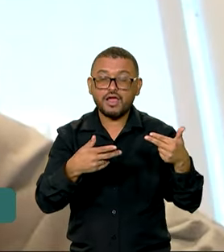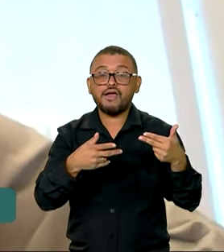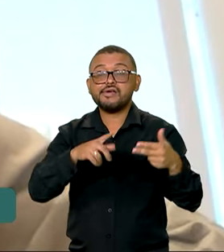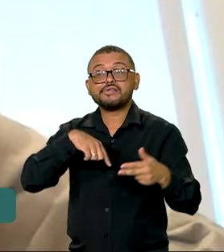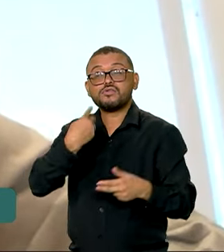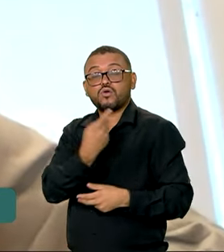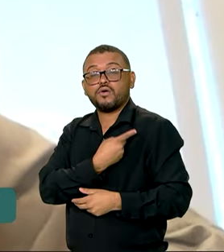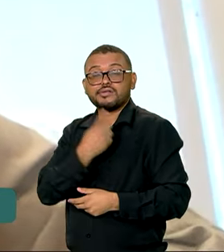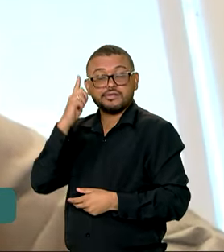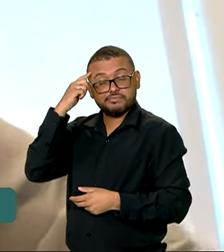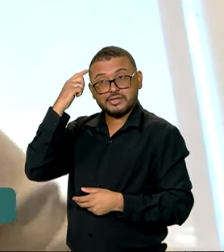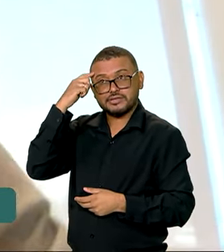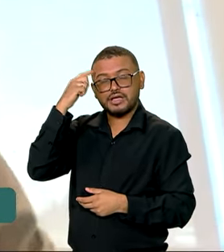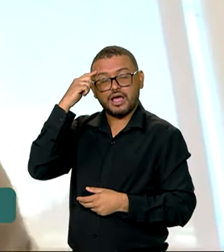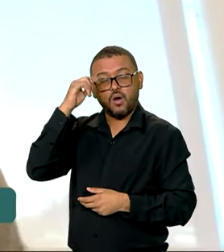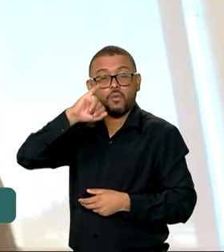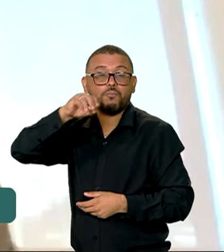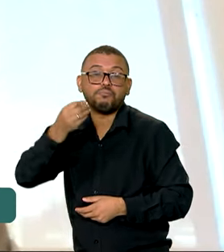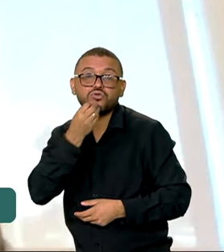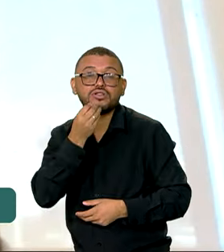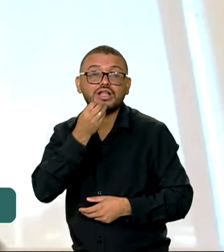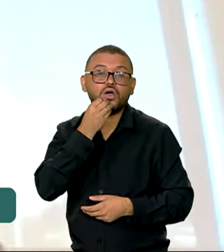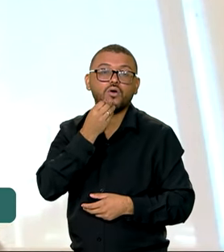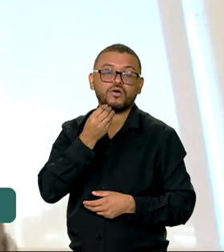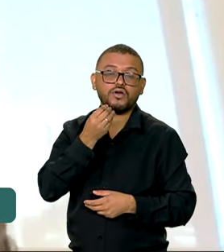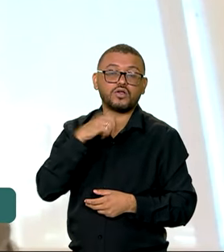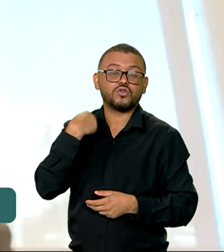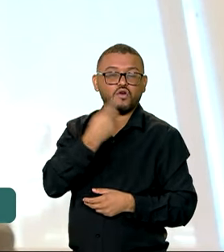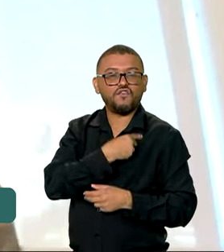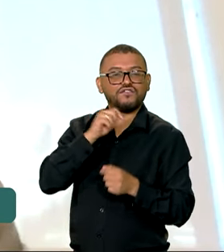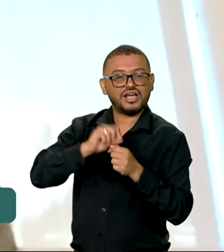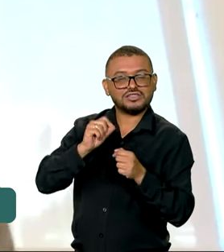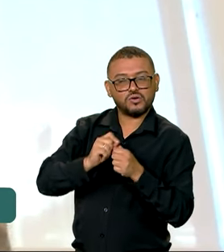temos uma oportunidade que